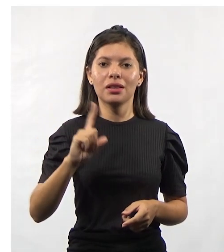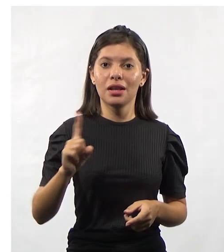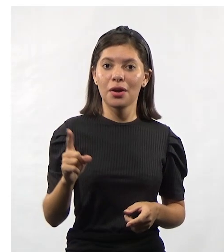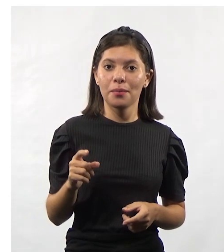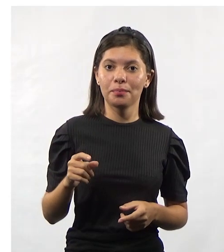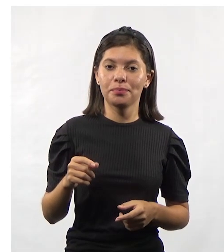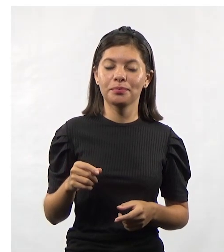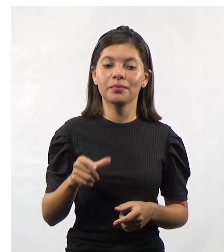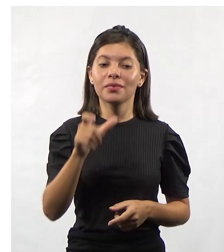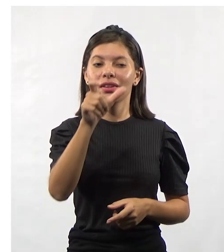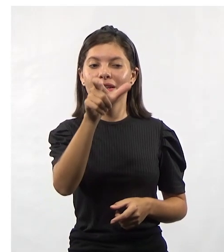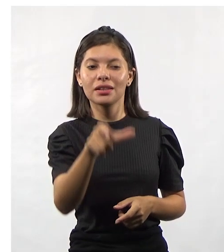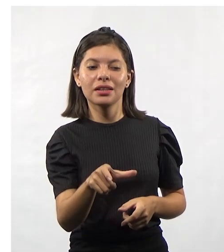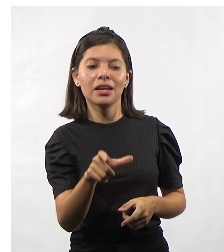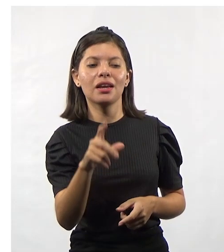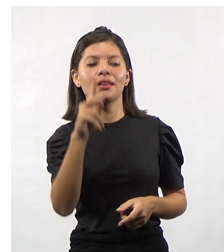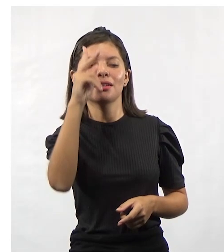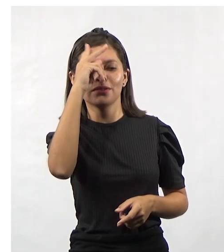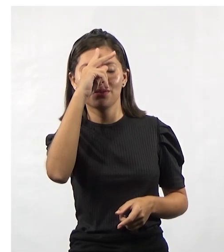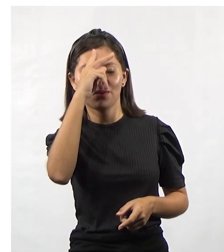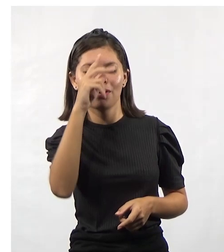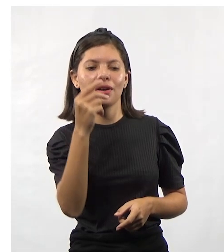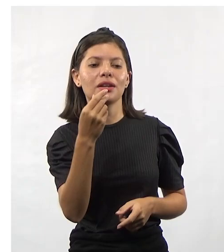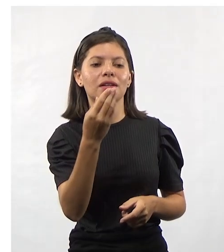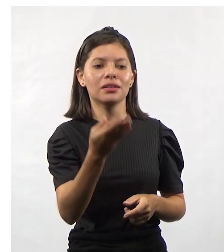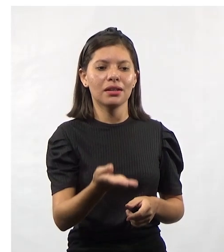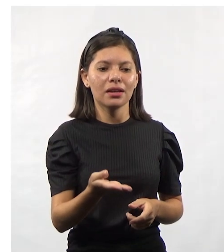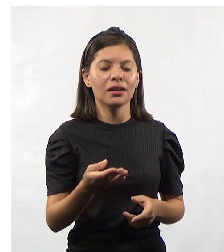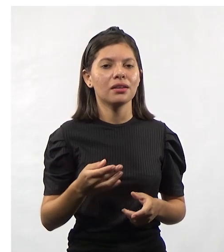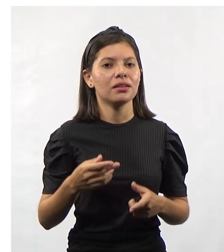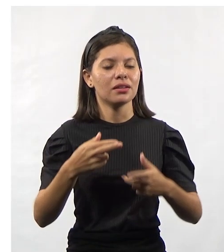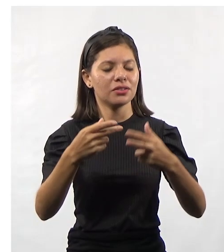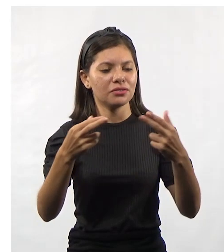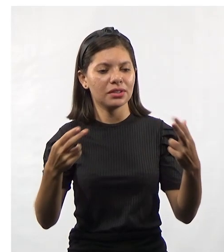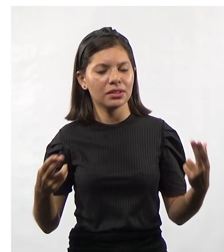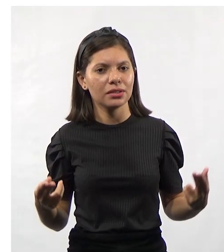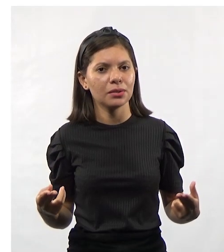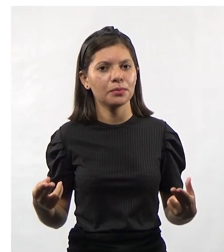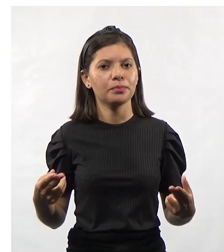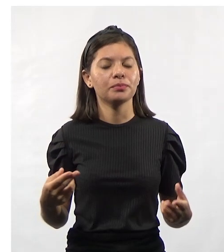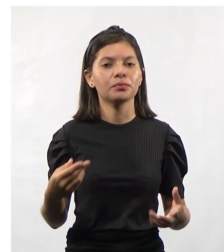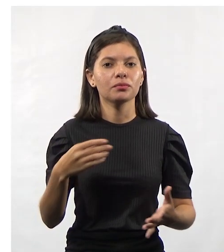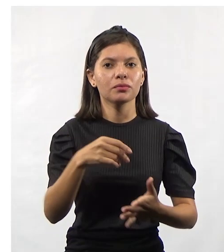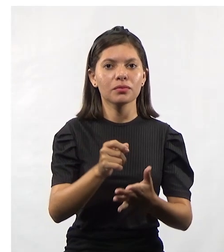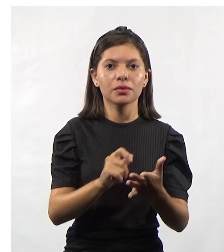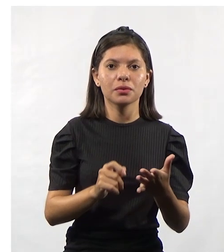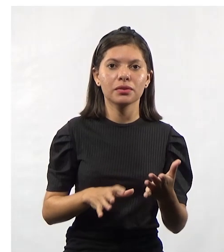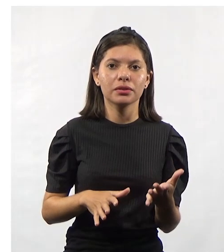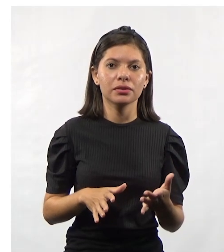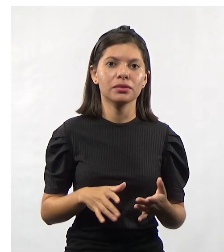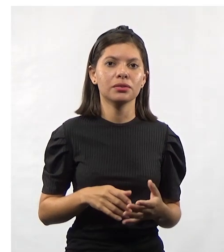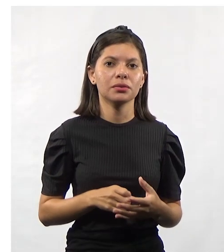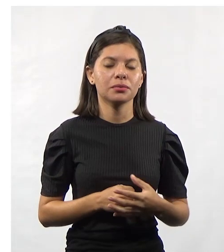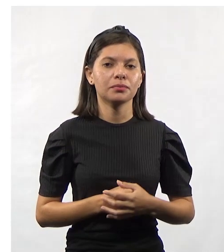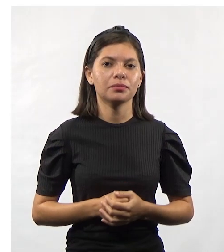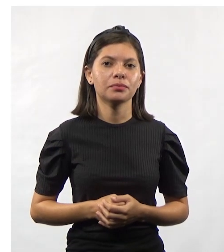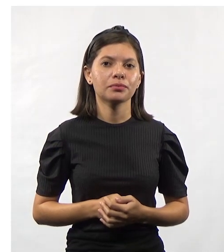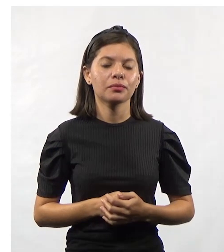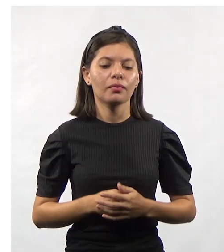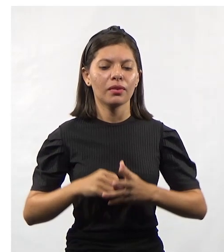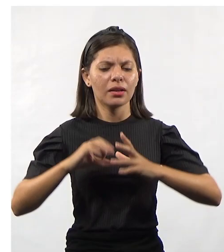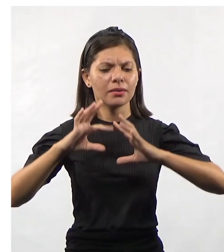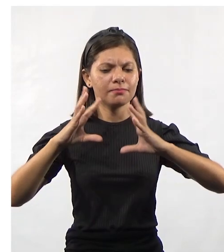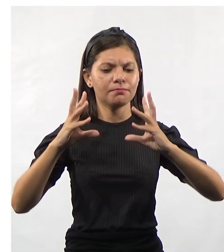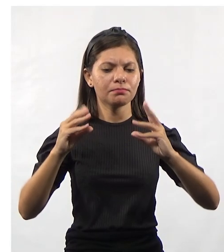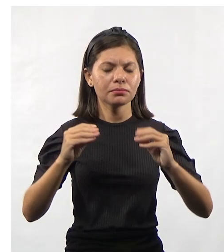minha história, mas a partir dele, da vivência dele, da história dele, da sua diferença. O exercício